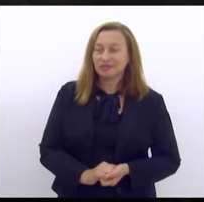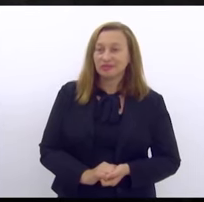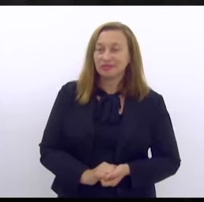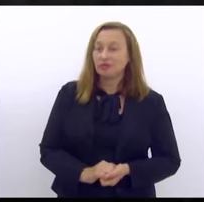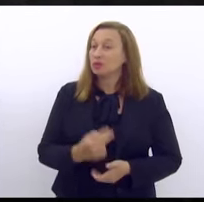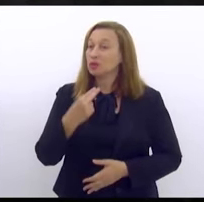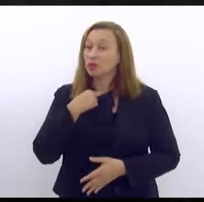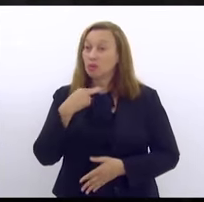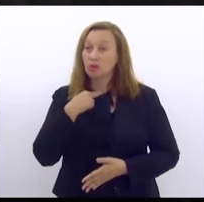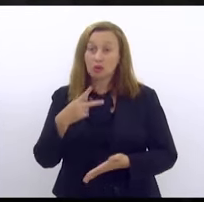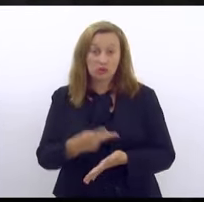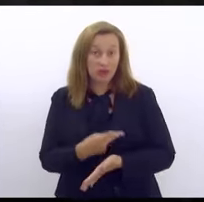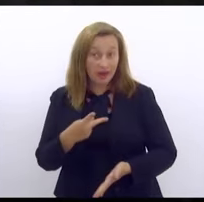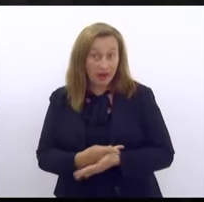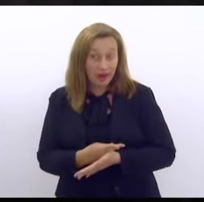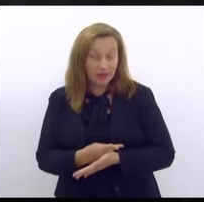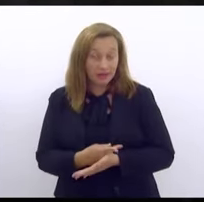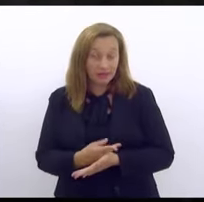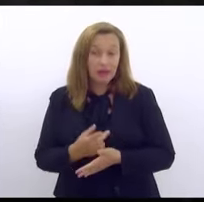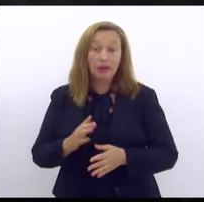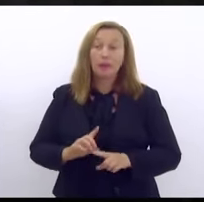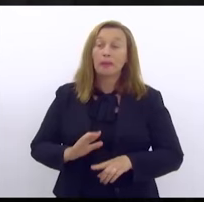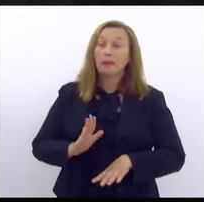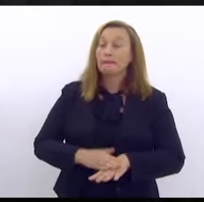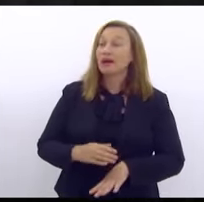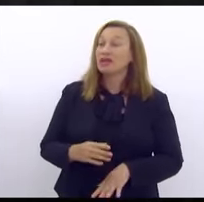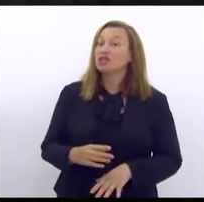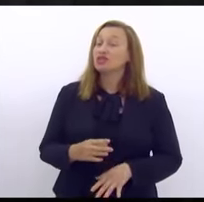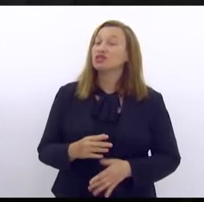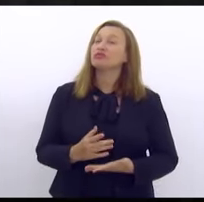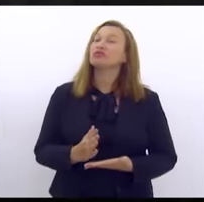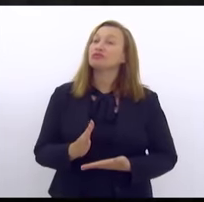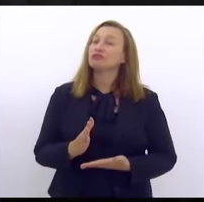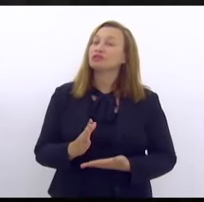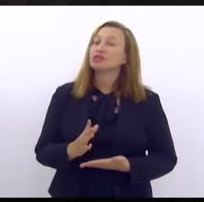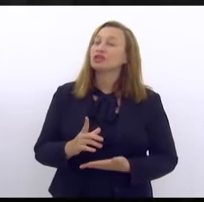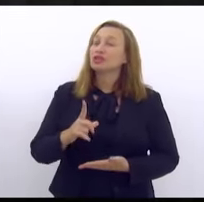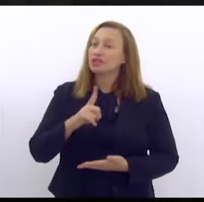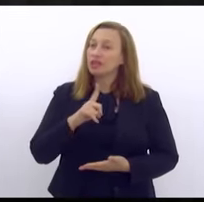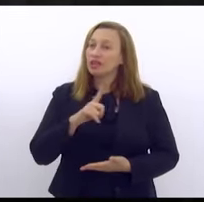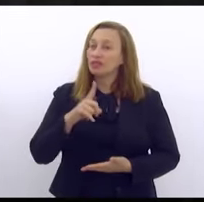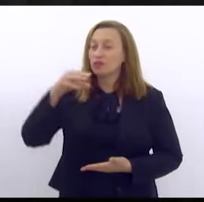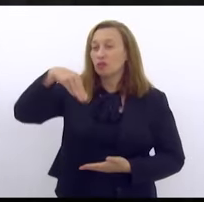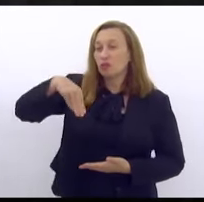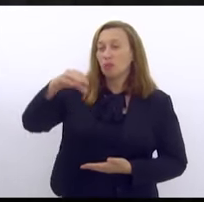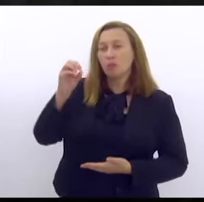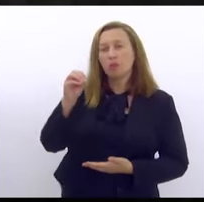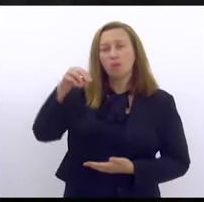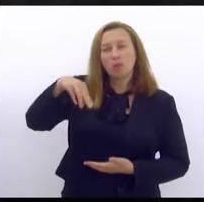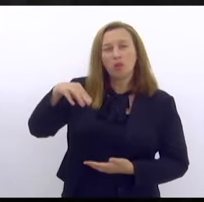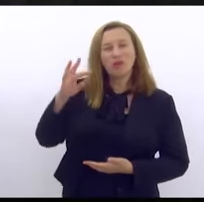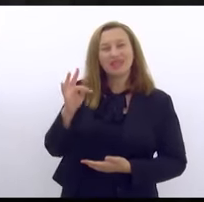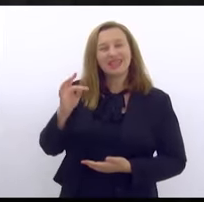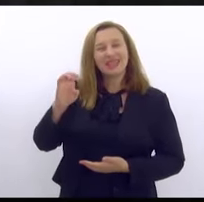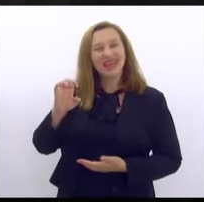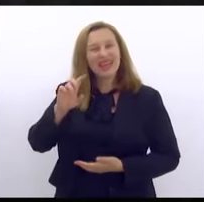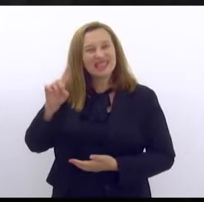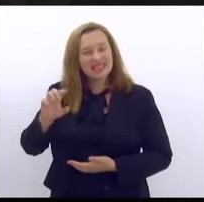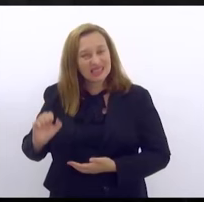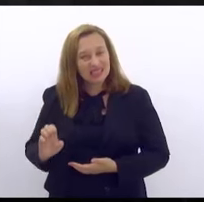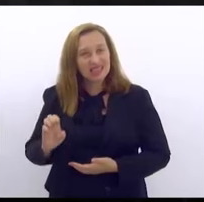injustiça, mas dois estavam aqui ainda há pouco, o Montese e o Sérgio Rui,